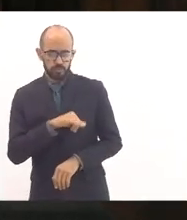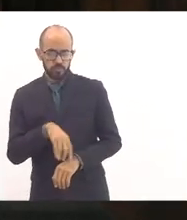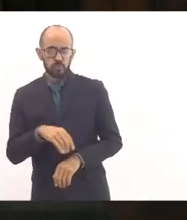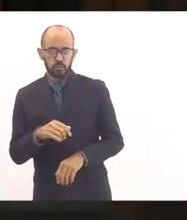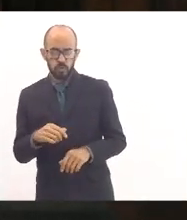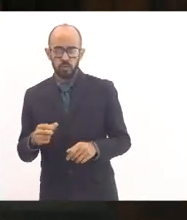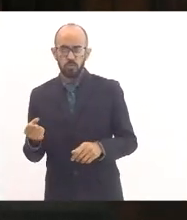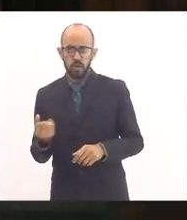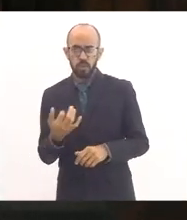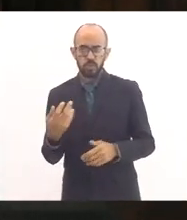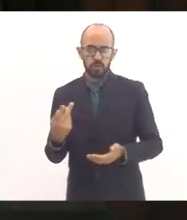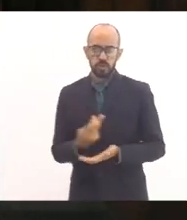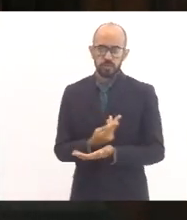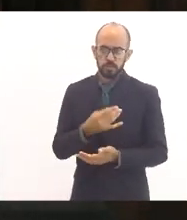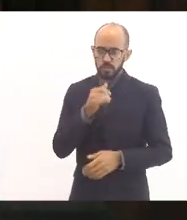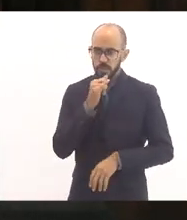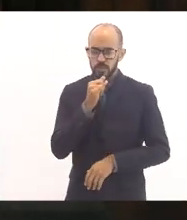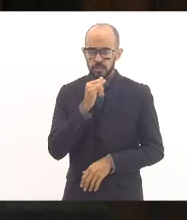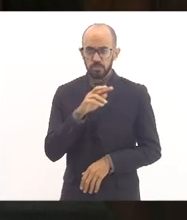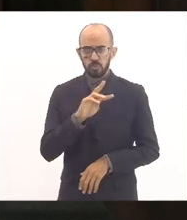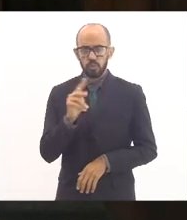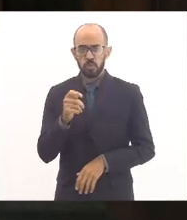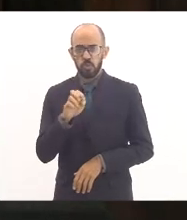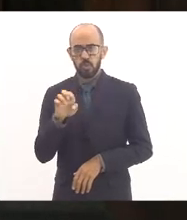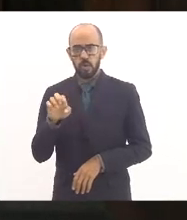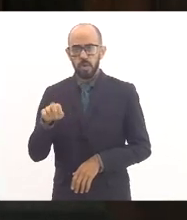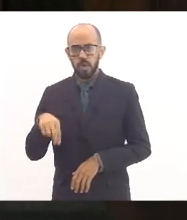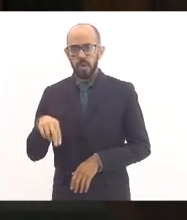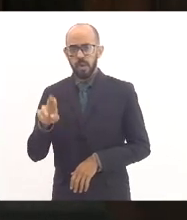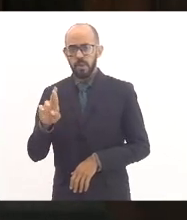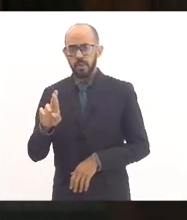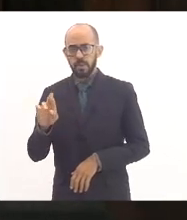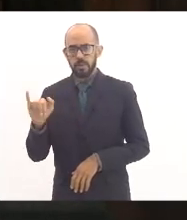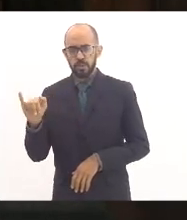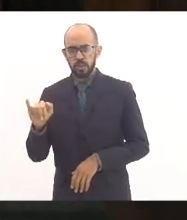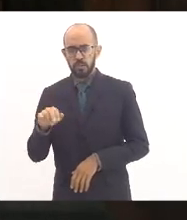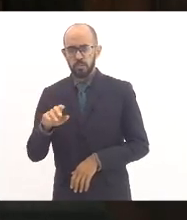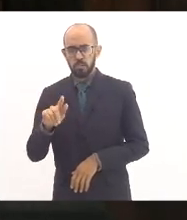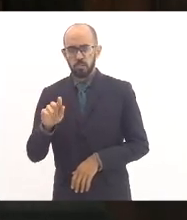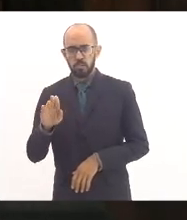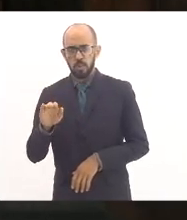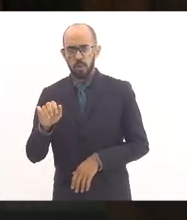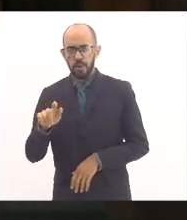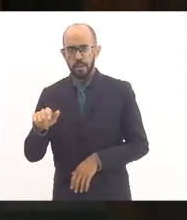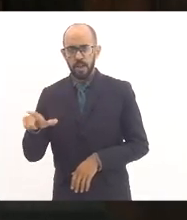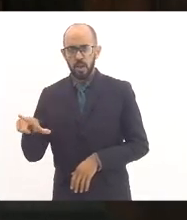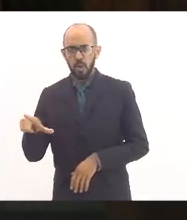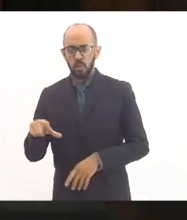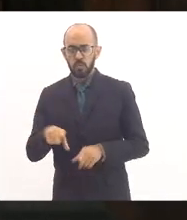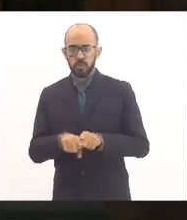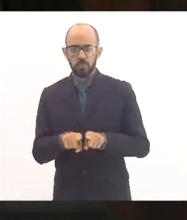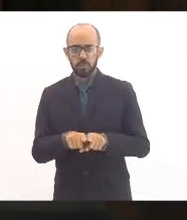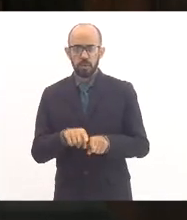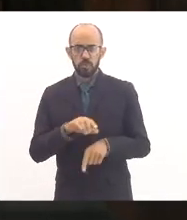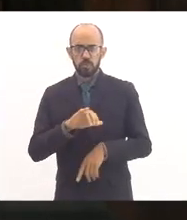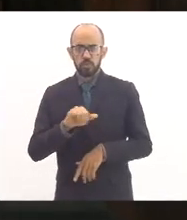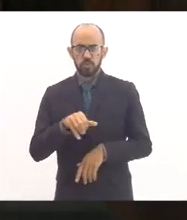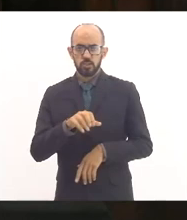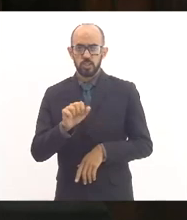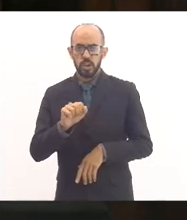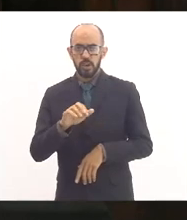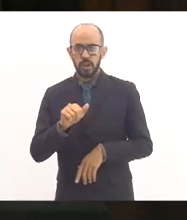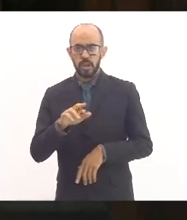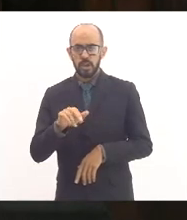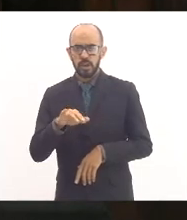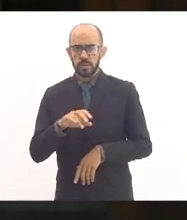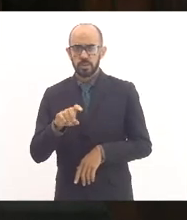casos como do Henry Borel em casos como Jacarezinho em casos agora recente né a gente viu aí a